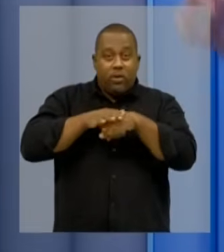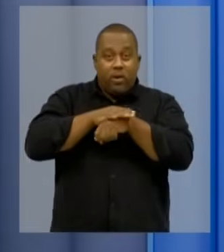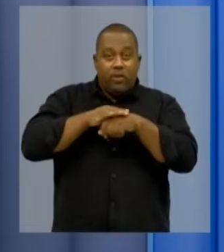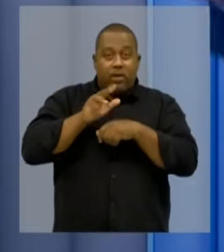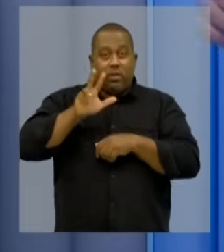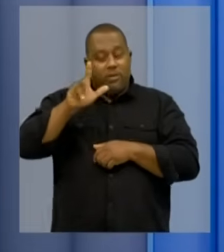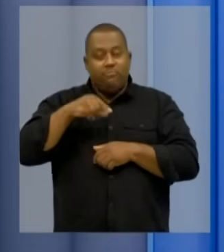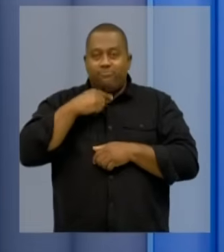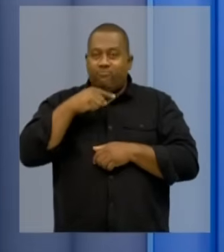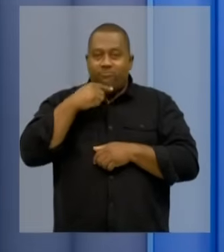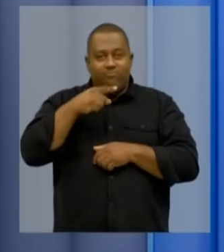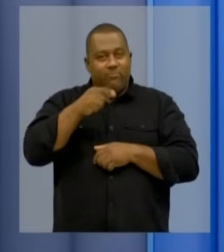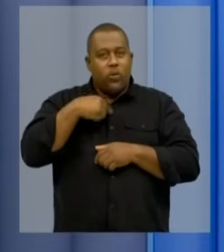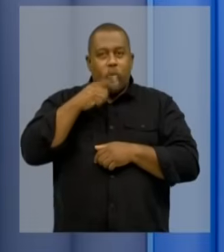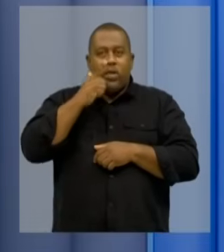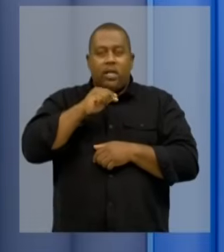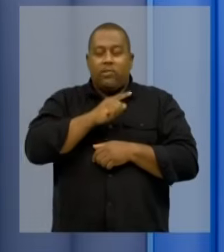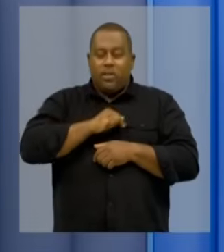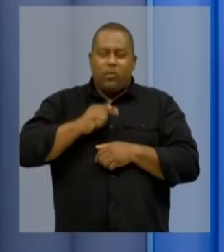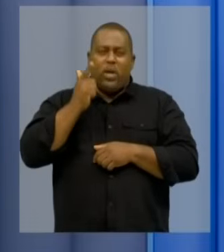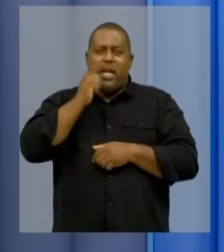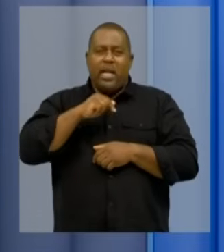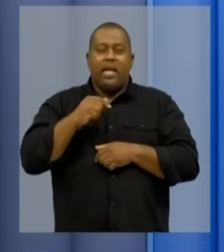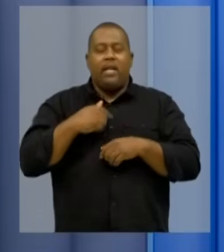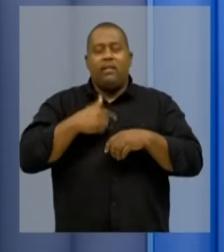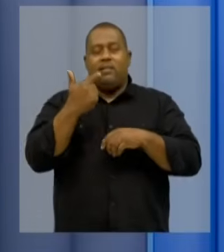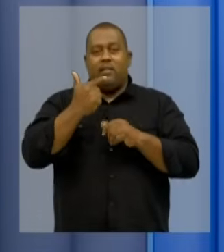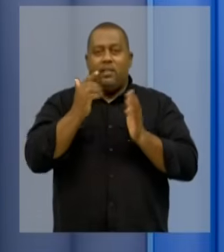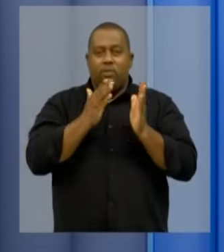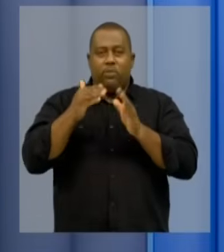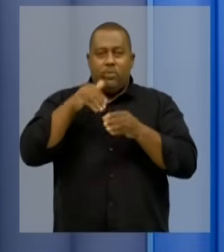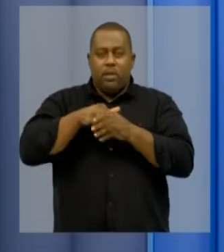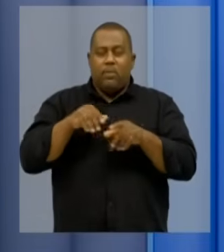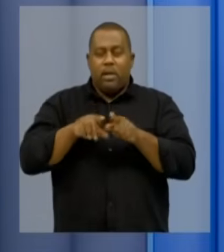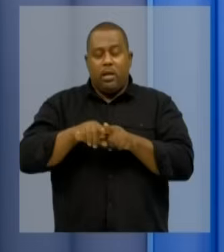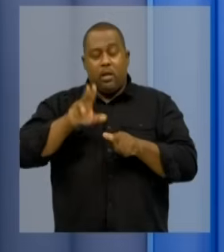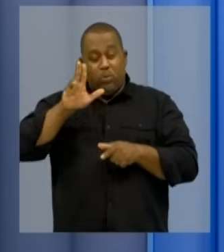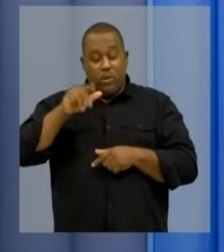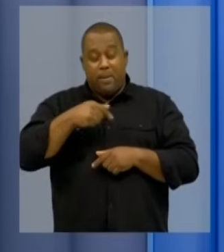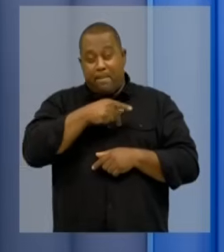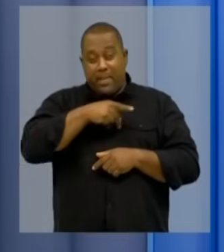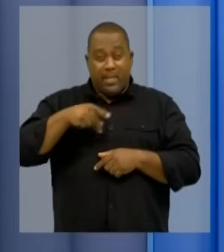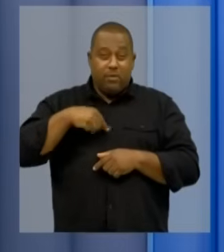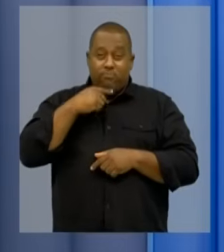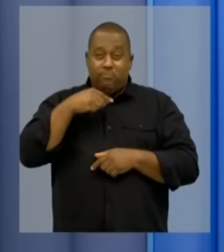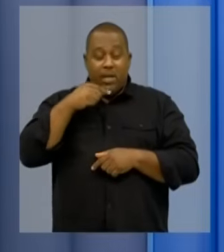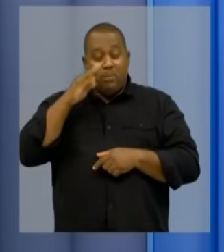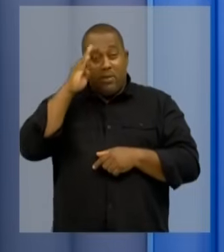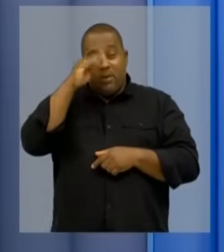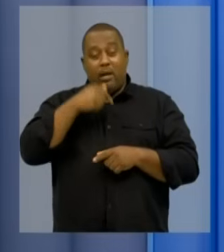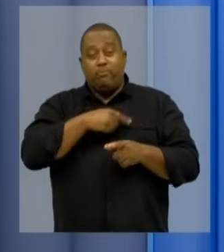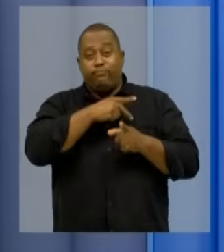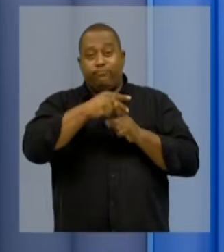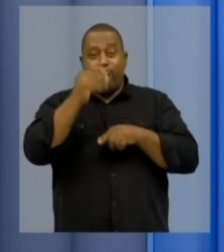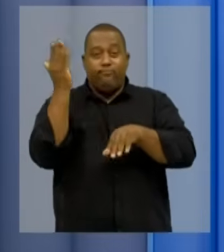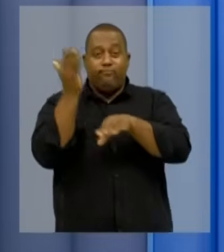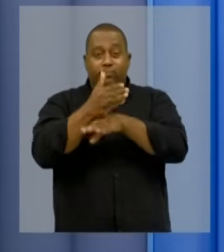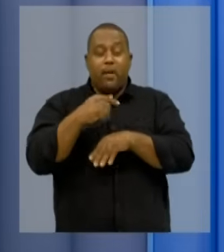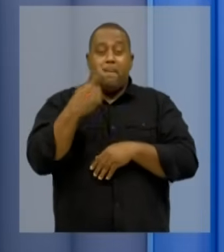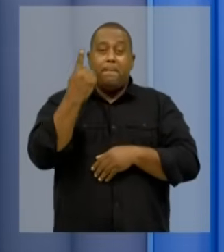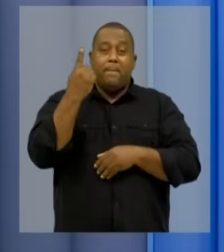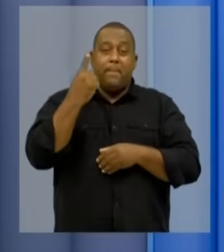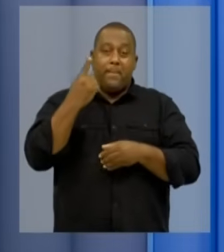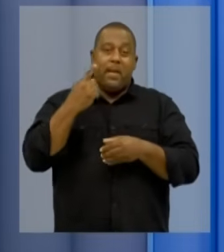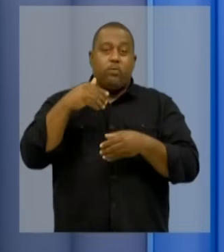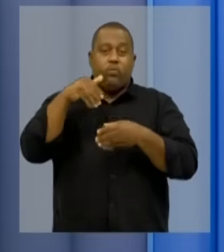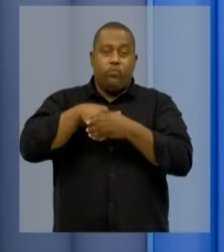governador, porque eu vou ganhar para ele no segundo turno, nem Lula vai ser presidente, porque Bolsonaro vai ganhar para Lula no primeiro turno. E qual é a verdade,